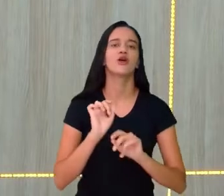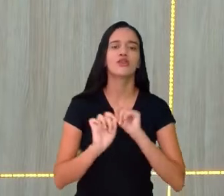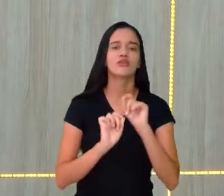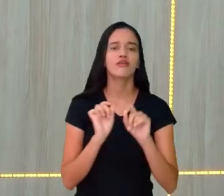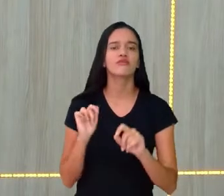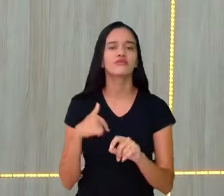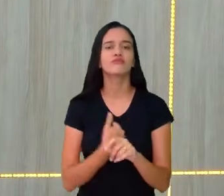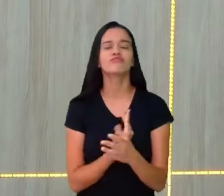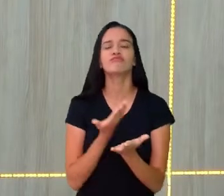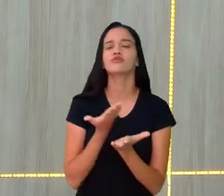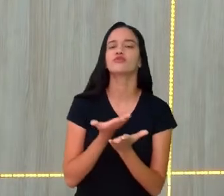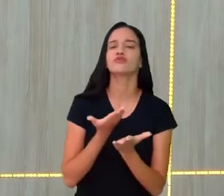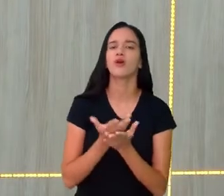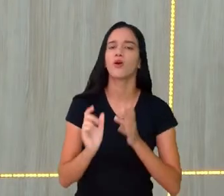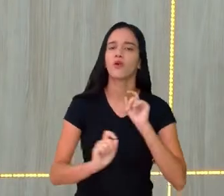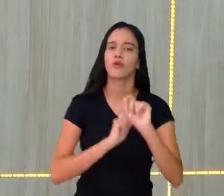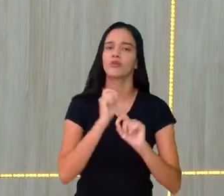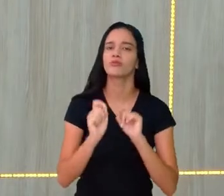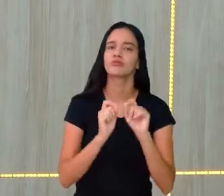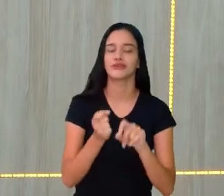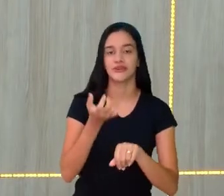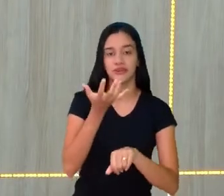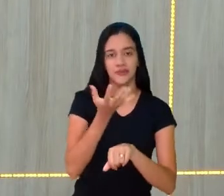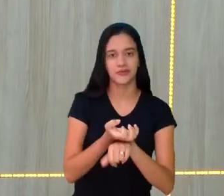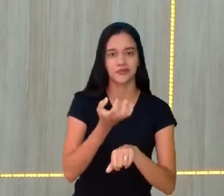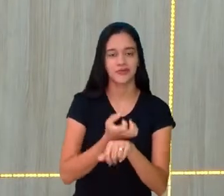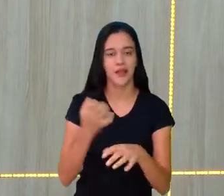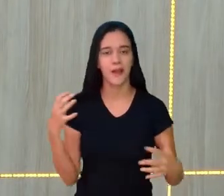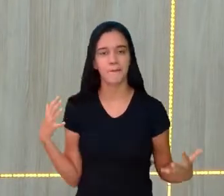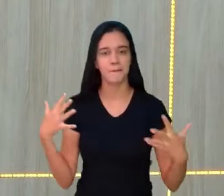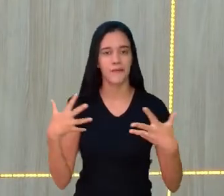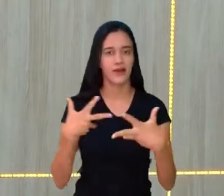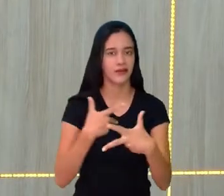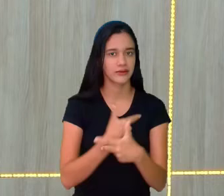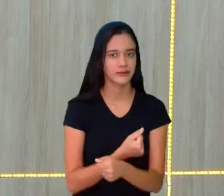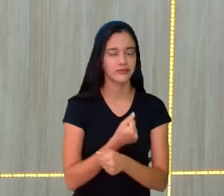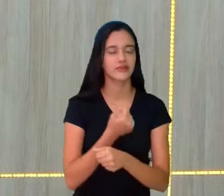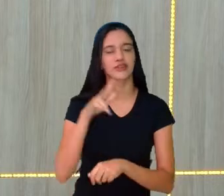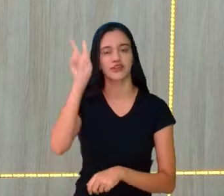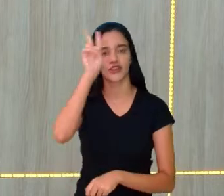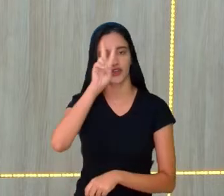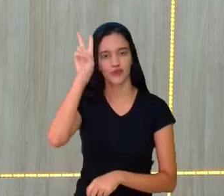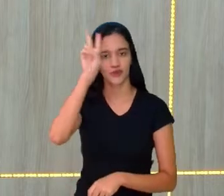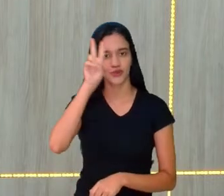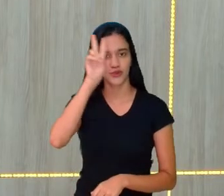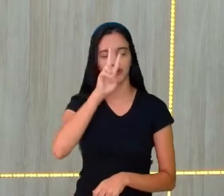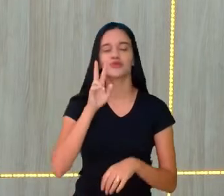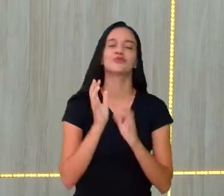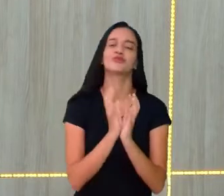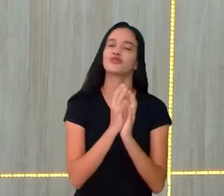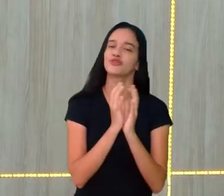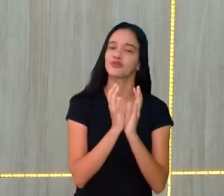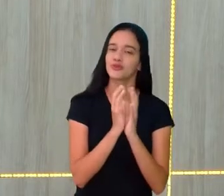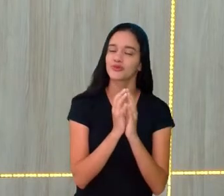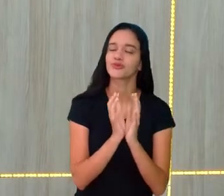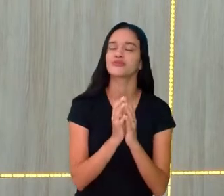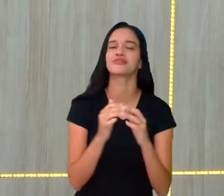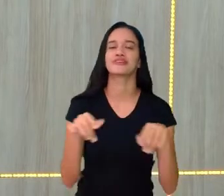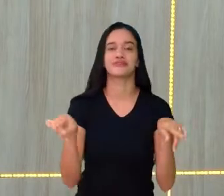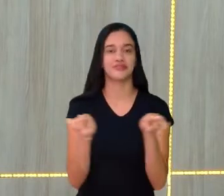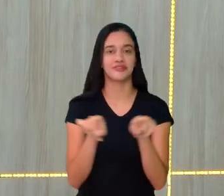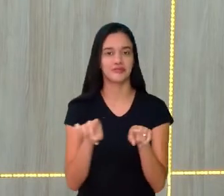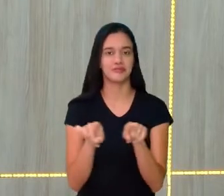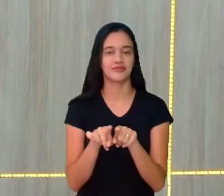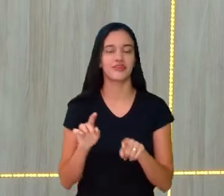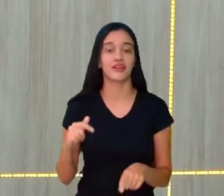vai trabalhar nessa disciplina tão maravilhosa que é a História, né? E a História do Recife também, porque a